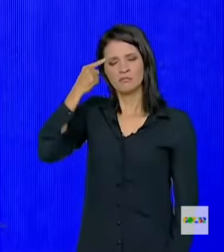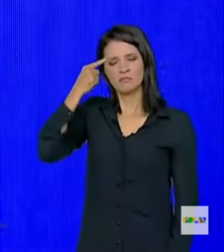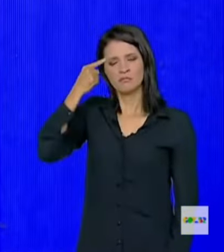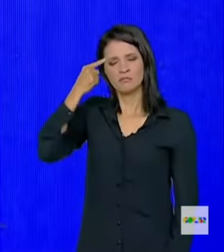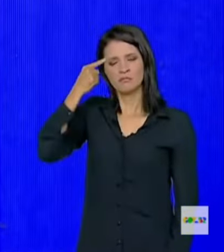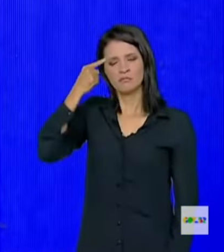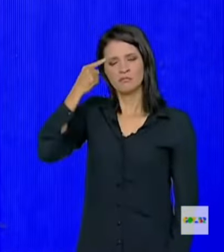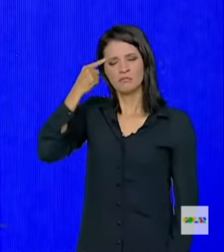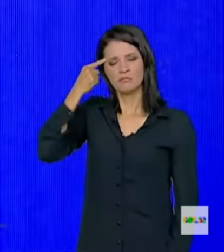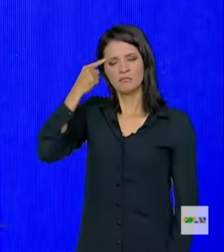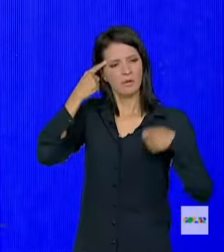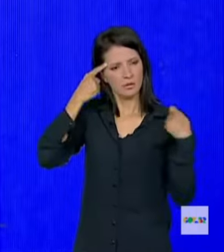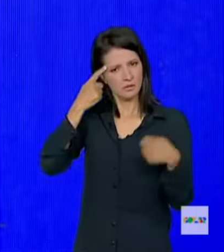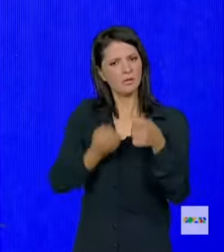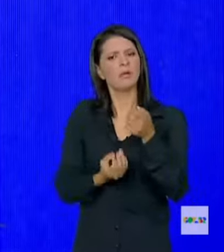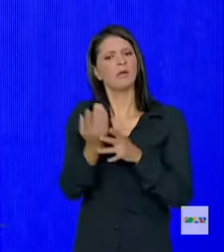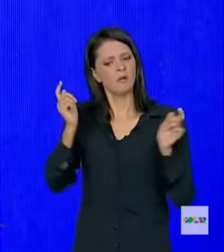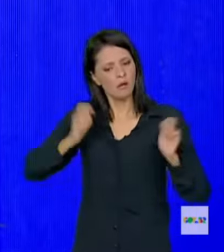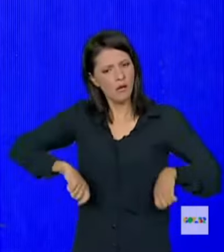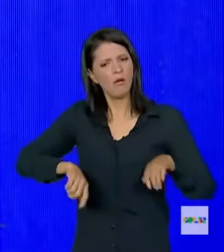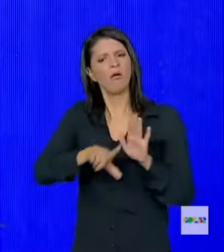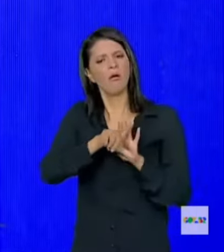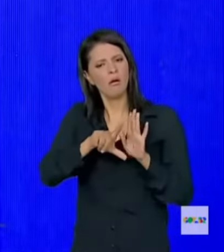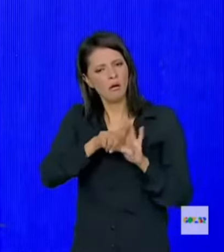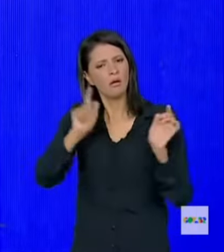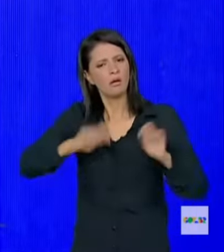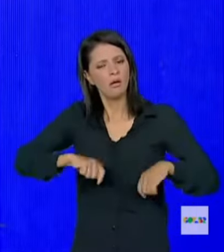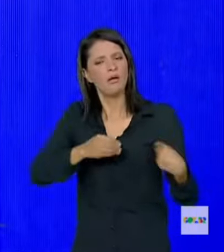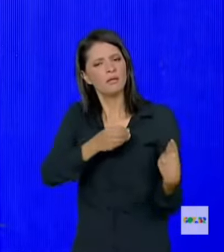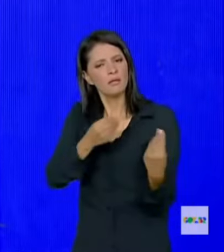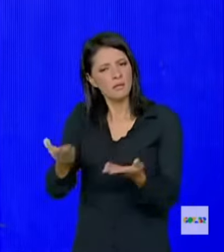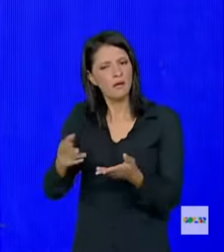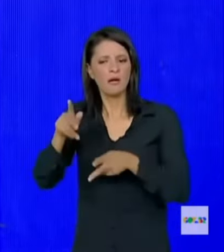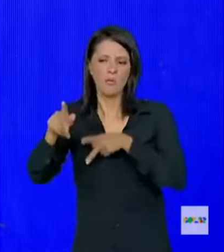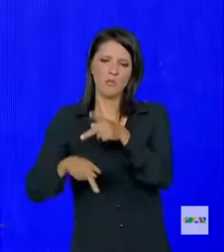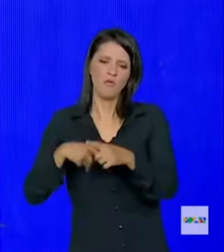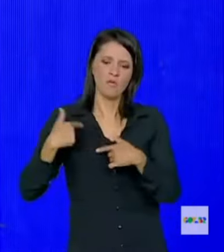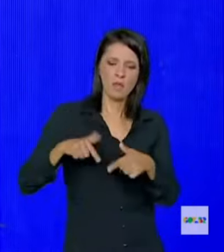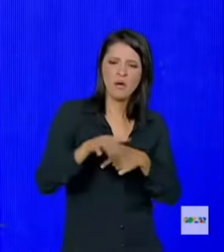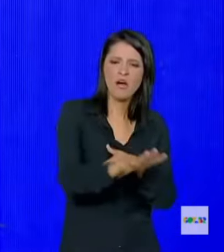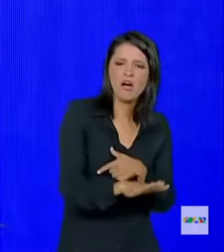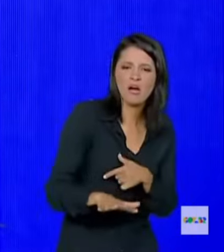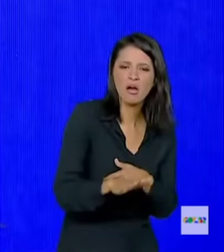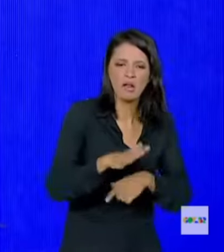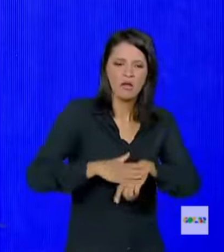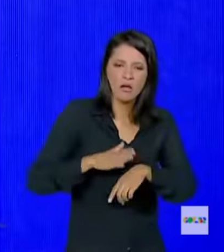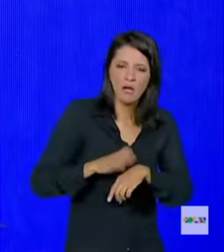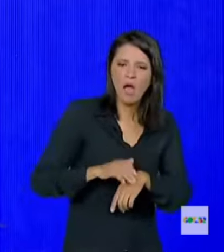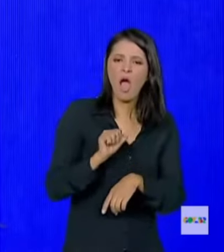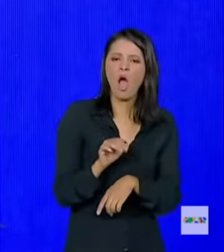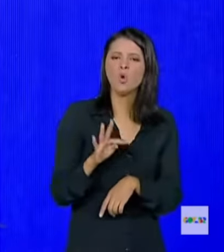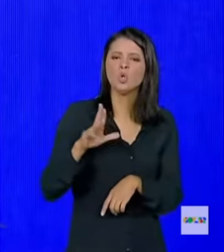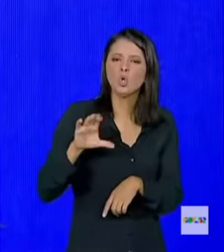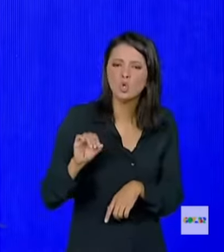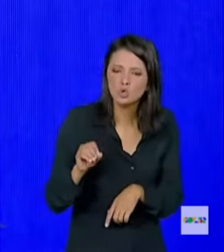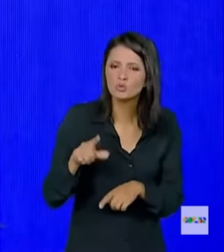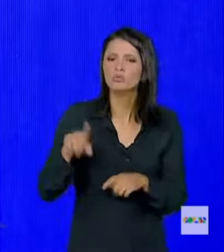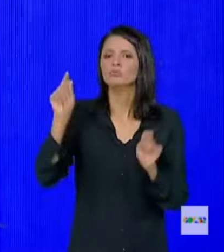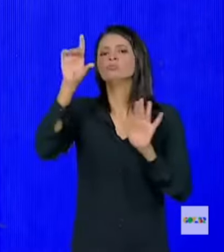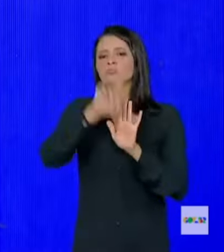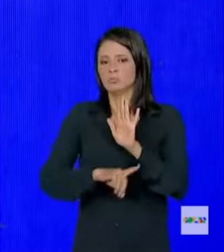que nós precisaríamos criar as condições de dar ao povo que trabalhava por conta própria o direito de ter uma